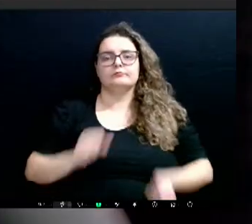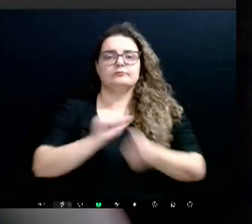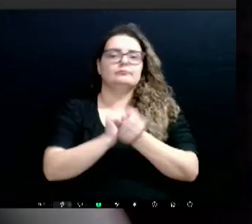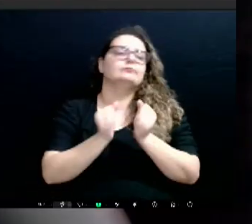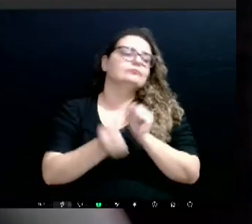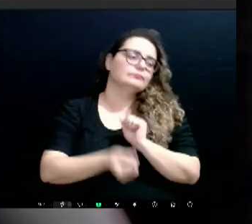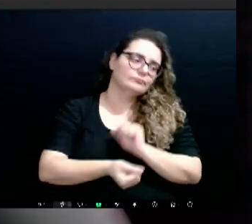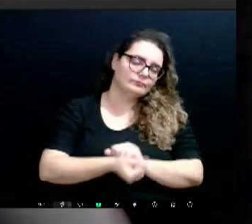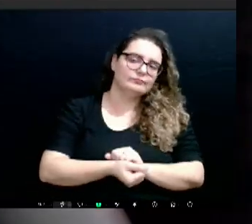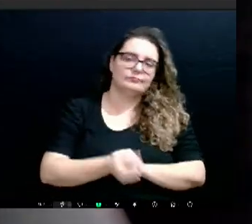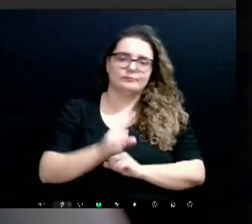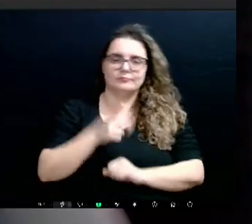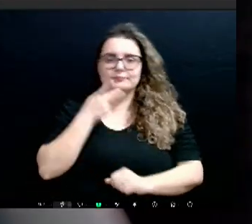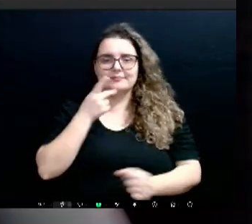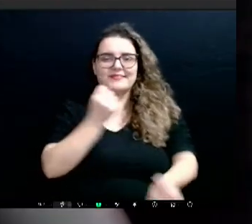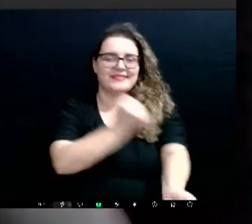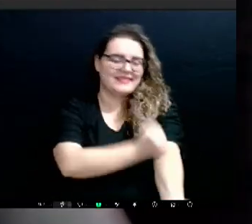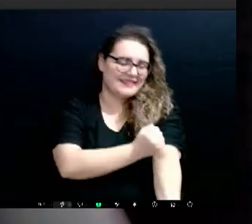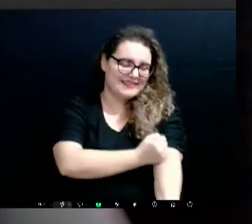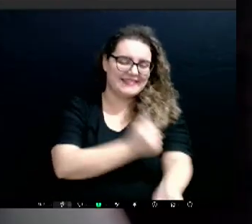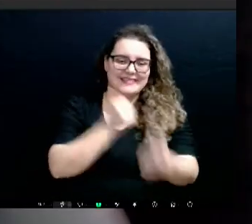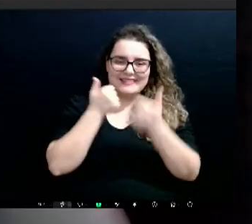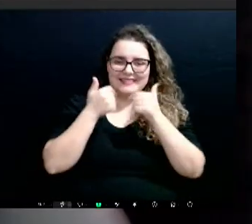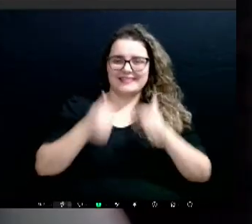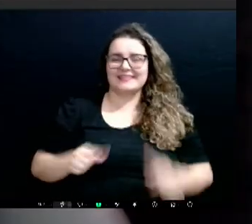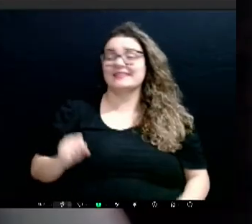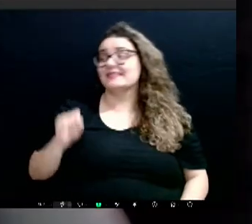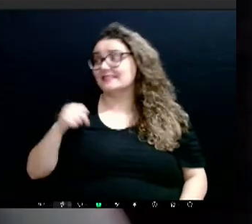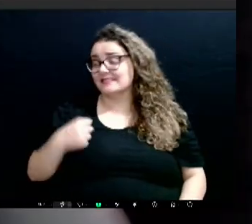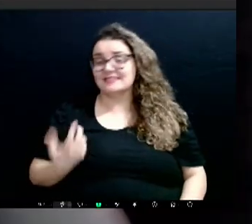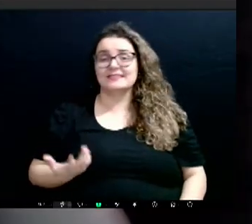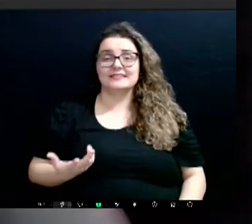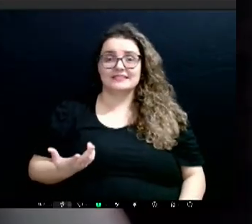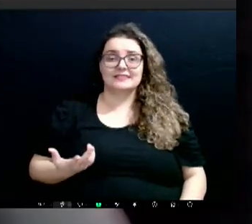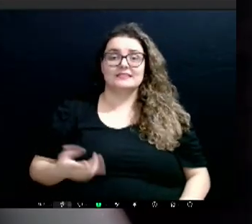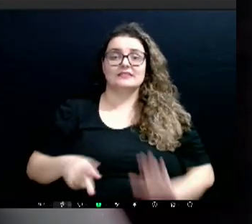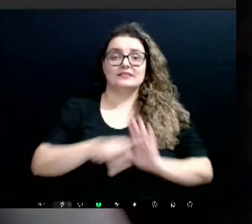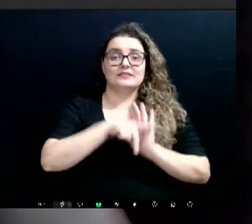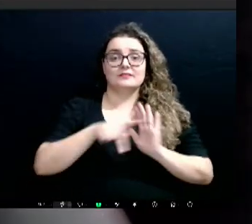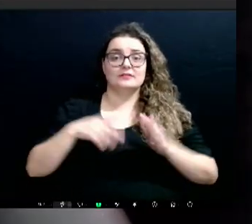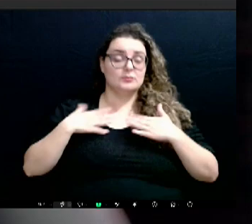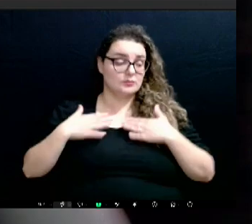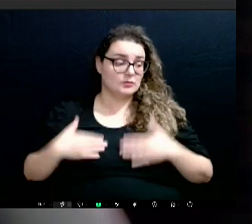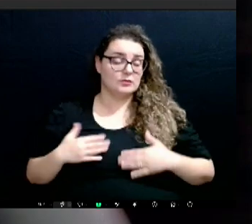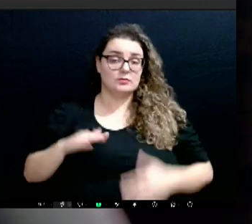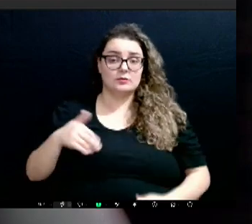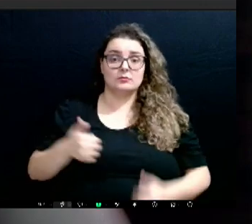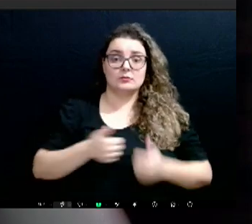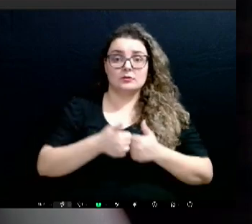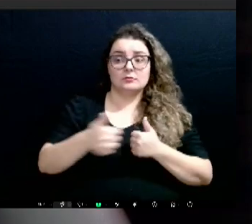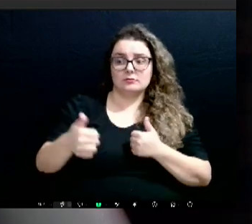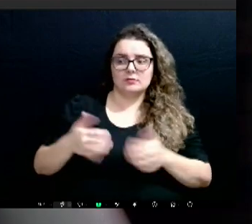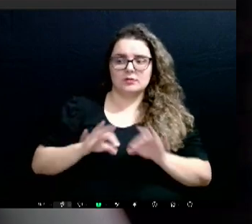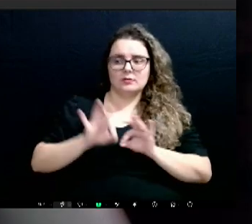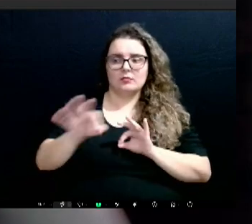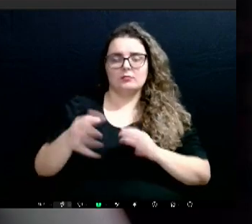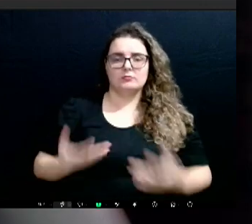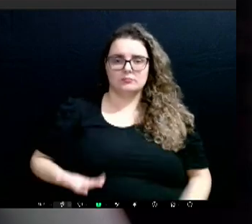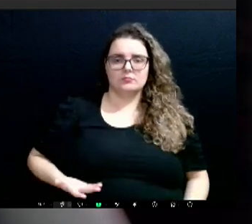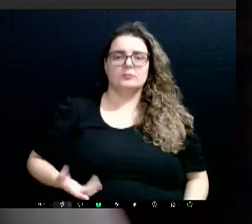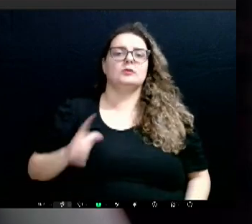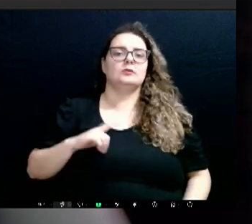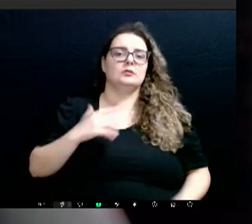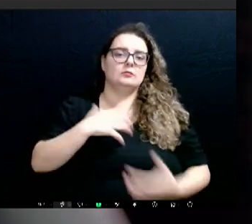viciou. Gente, né? Faz parte. Então, quando ele sai de perto, você tem toda a sensação de uma perda. E a gente